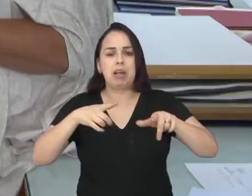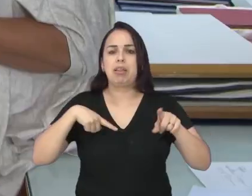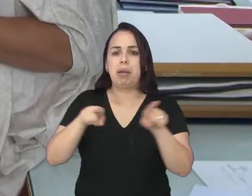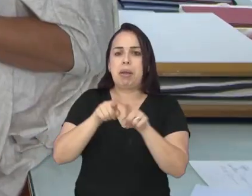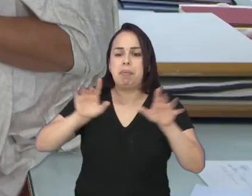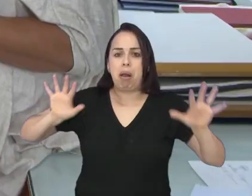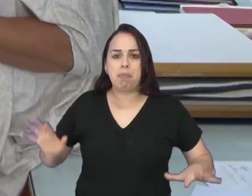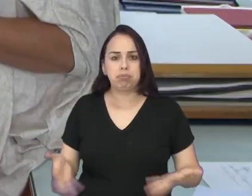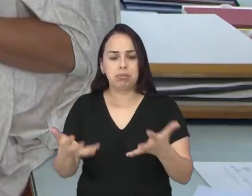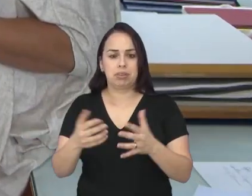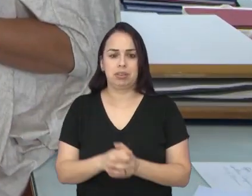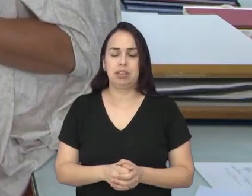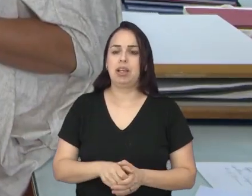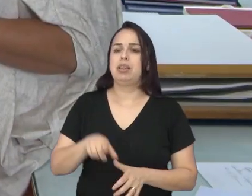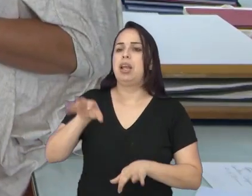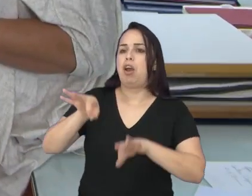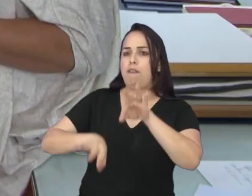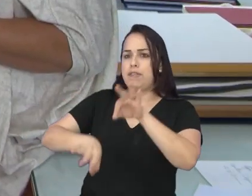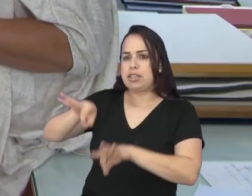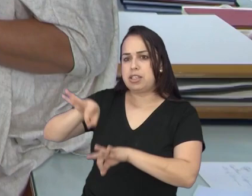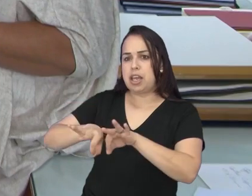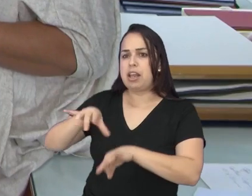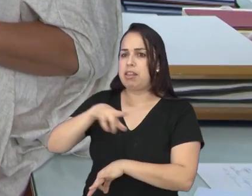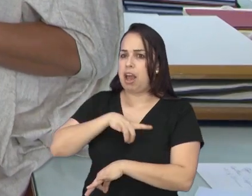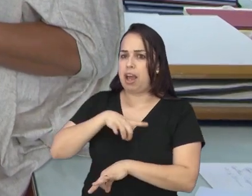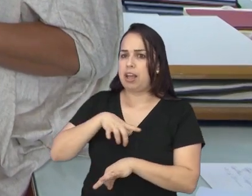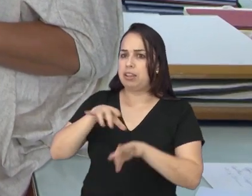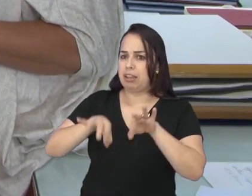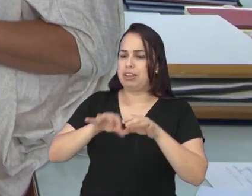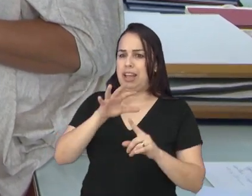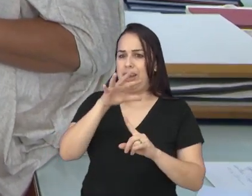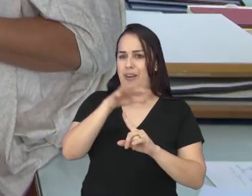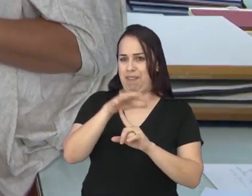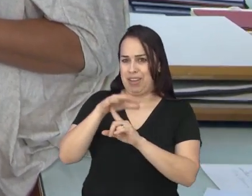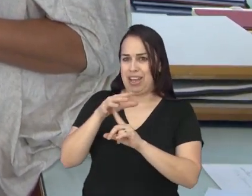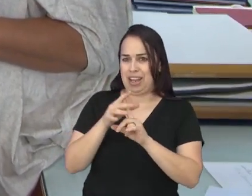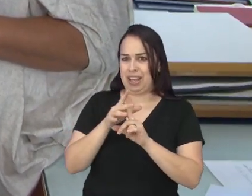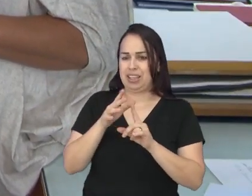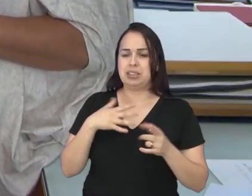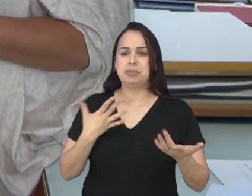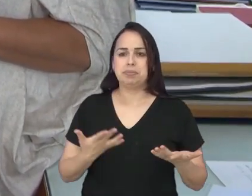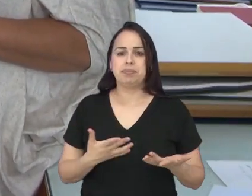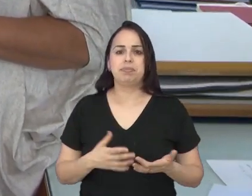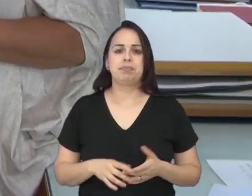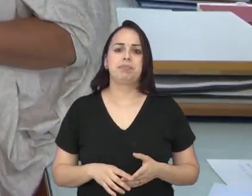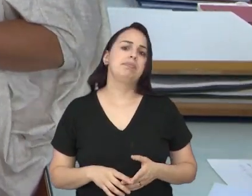pessoas. Então tem oficinas também, esse tipo de coisa na feira. O que tem nessas feiras?